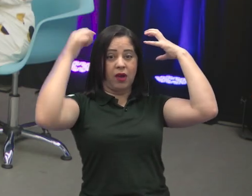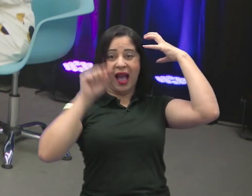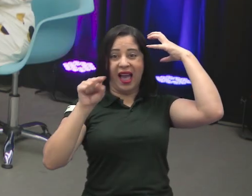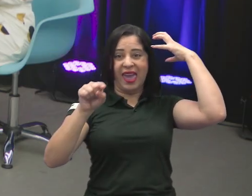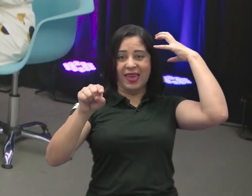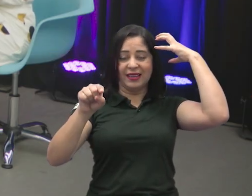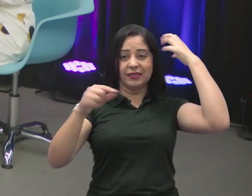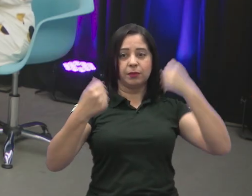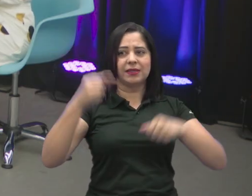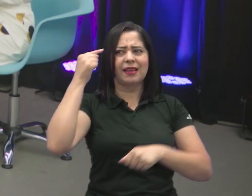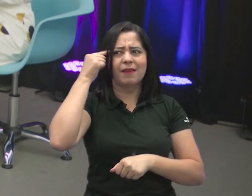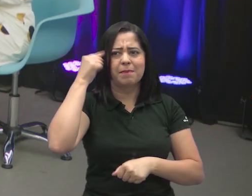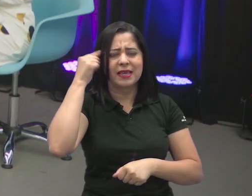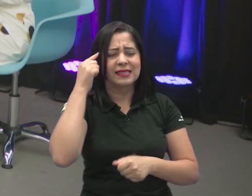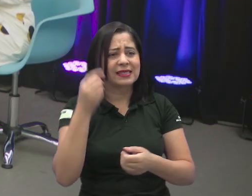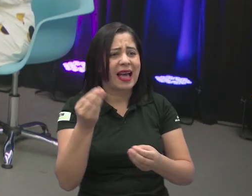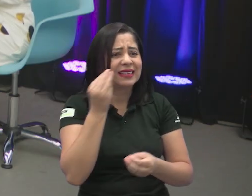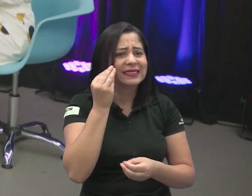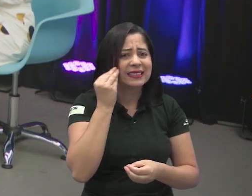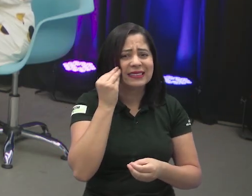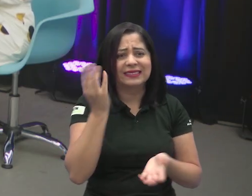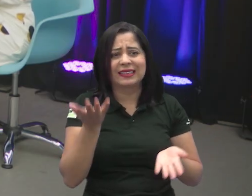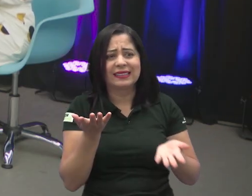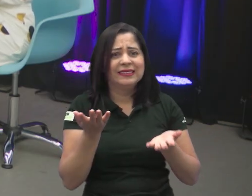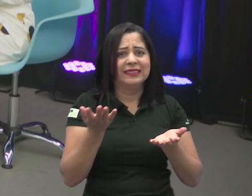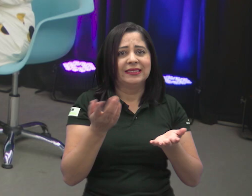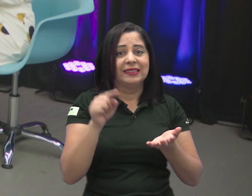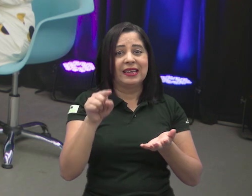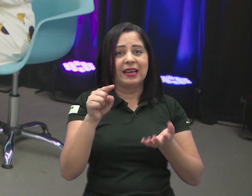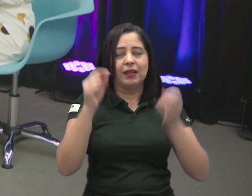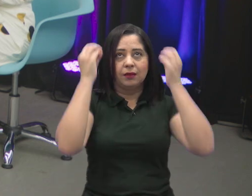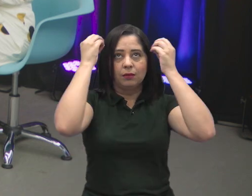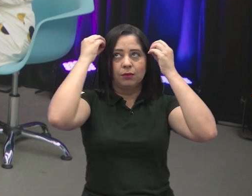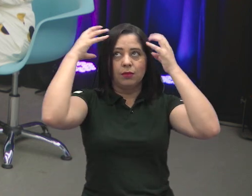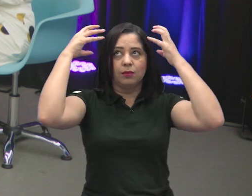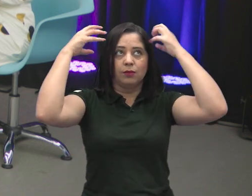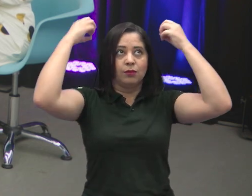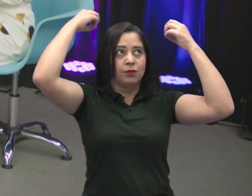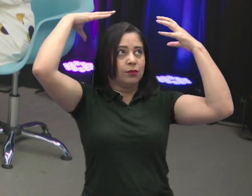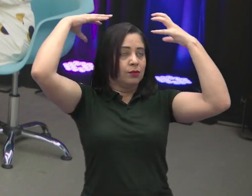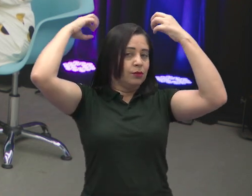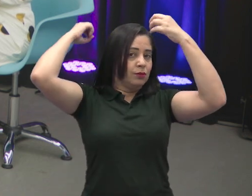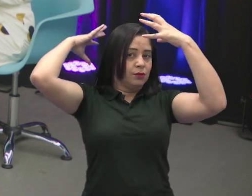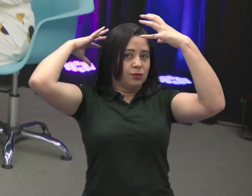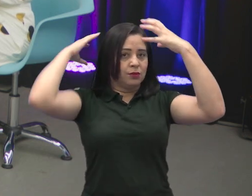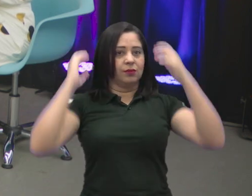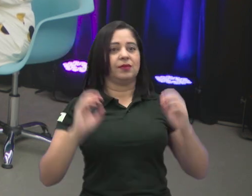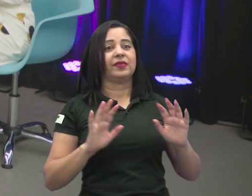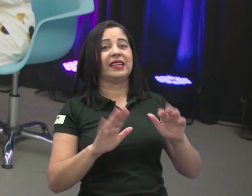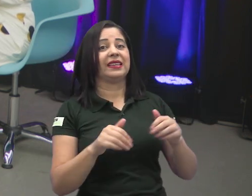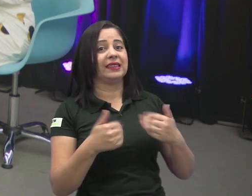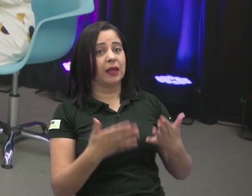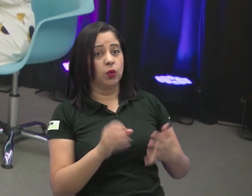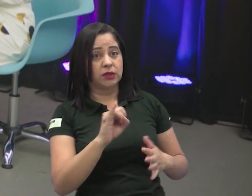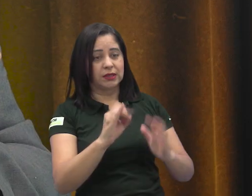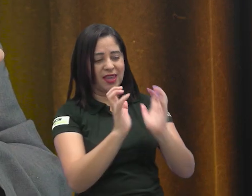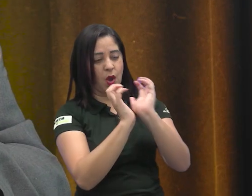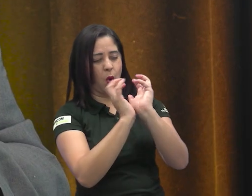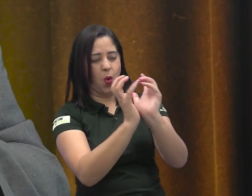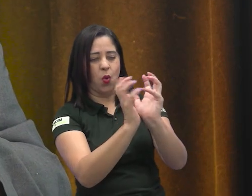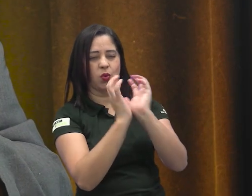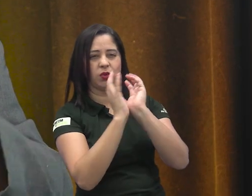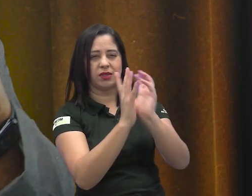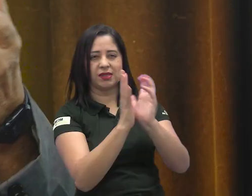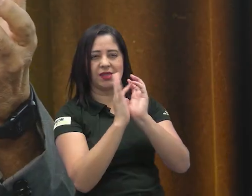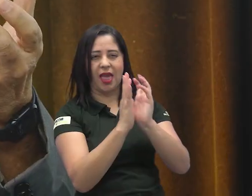caminho, ativava várias regiões do cérebro. Esse experimento mostrou que, poxa, quanto mais você tem que usar o seu cérebro,